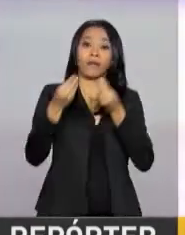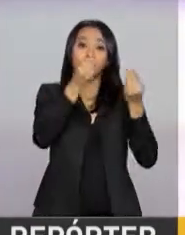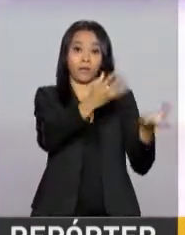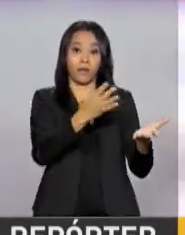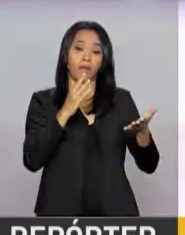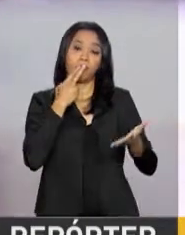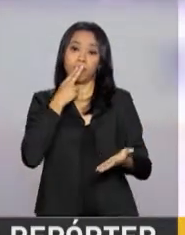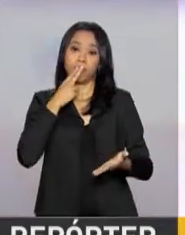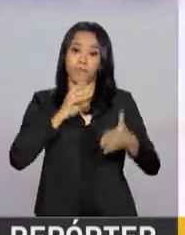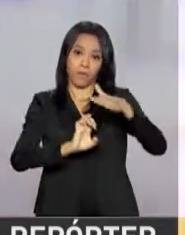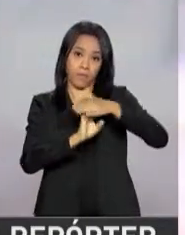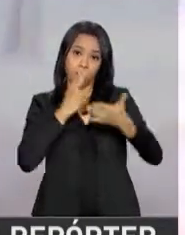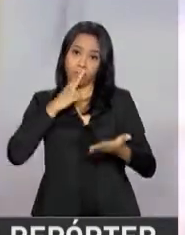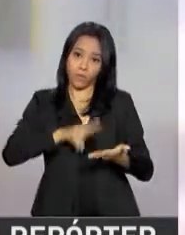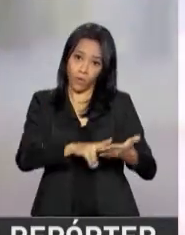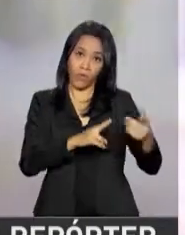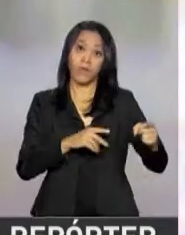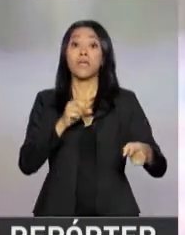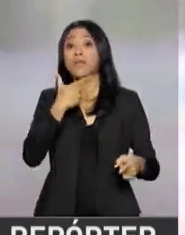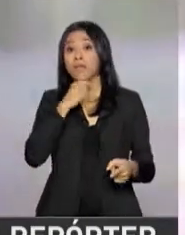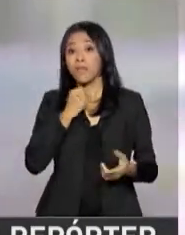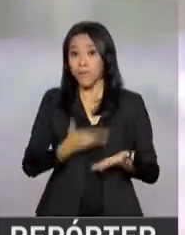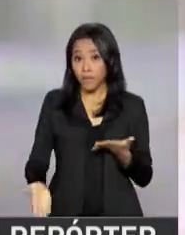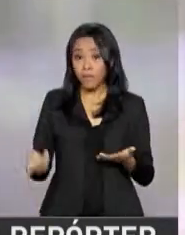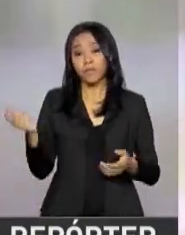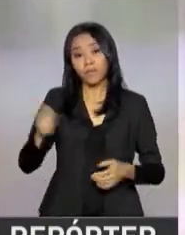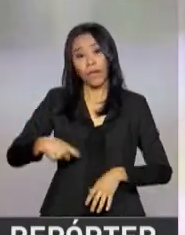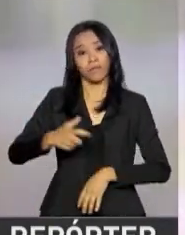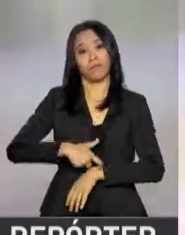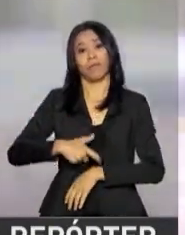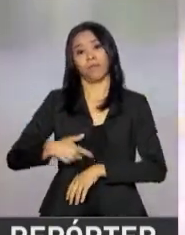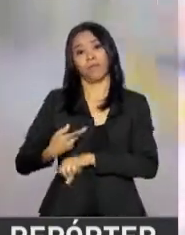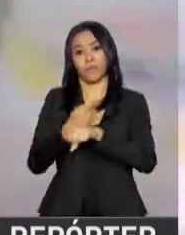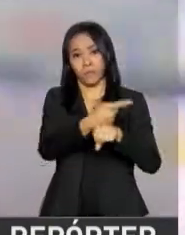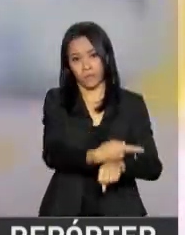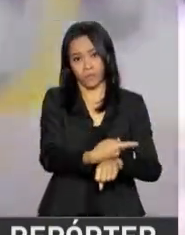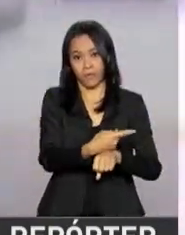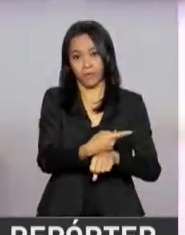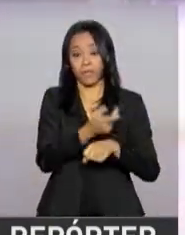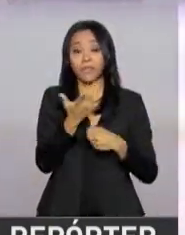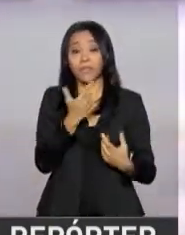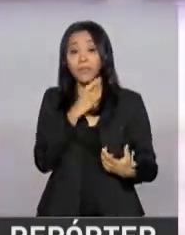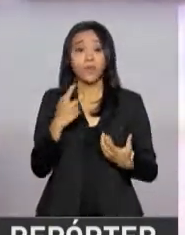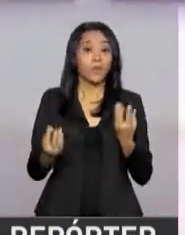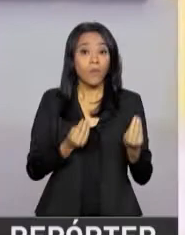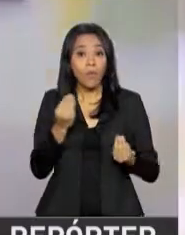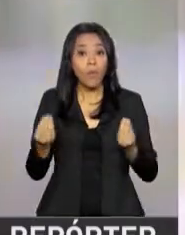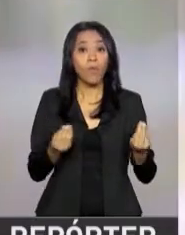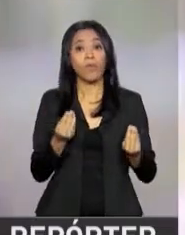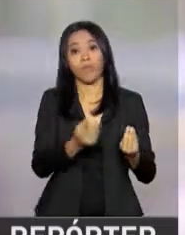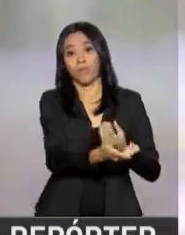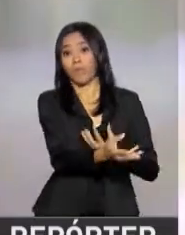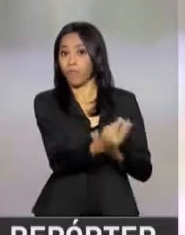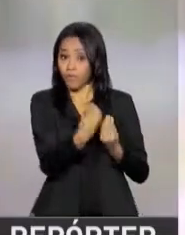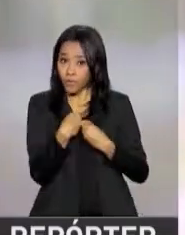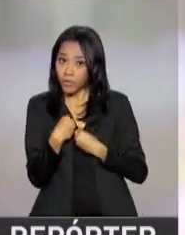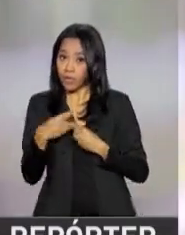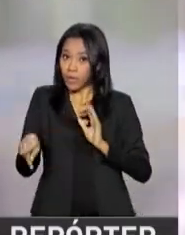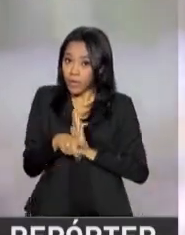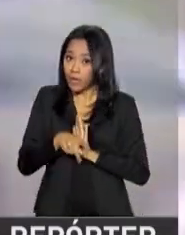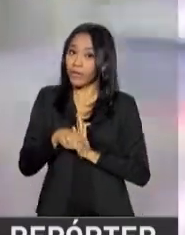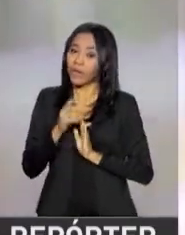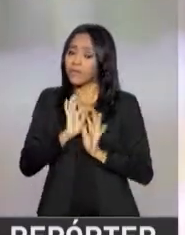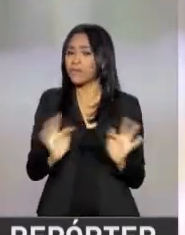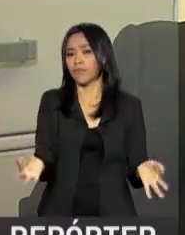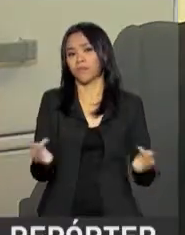perdeu esses documentos durante a folia ainda dá tempo de recuperar o caminho para que esses documentos voltem para os donos é muito